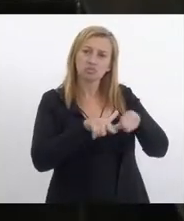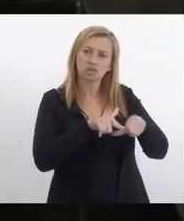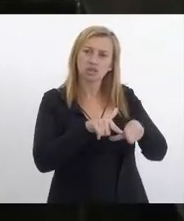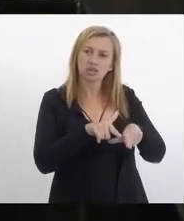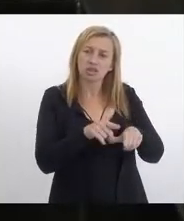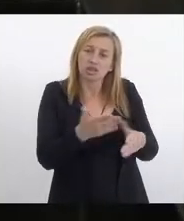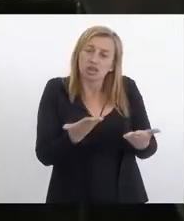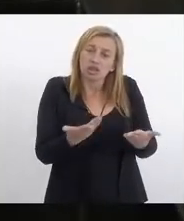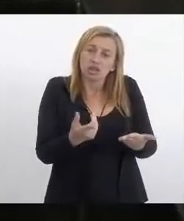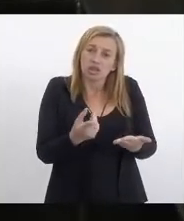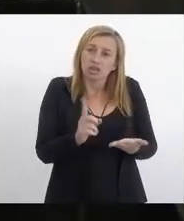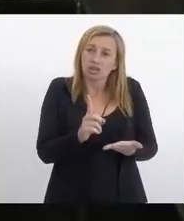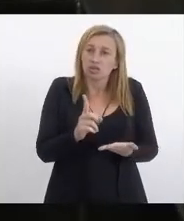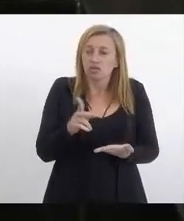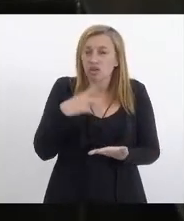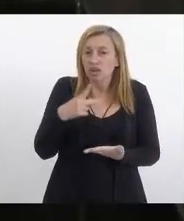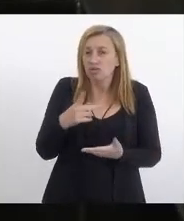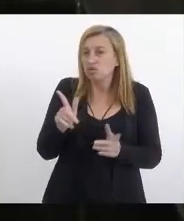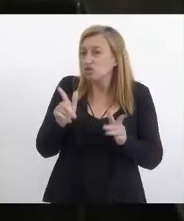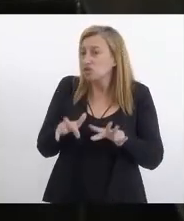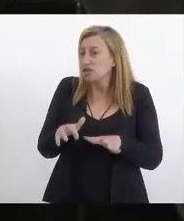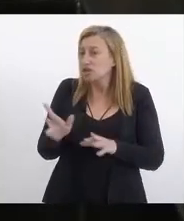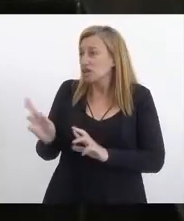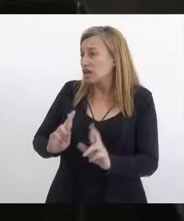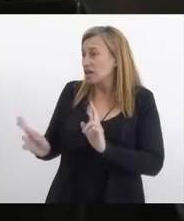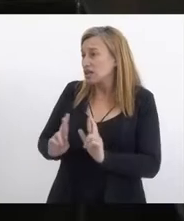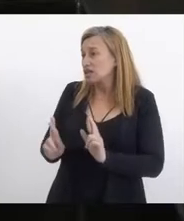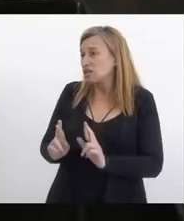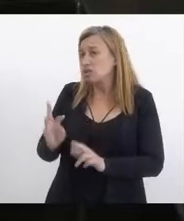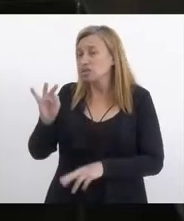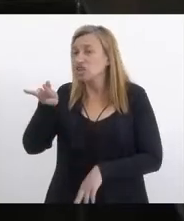fazemos diferente em relação